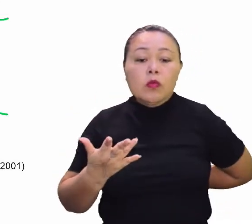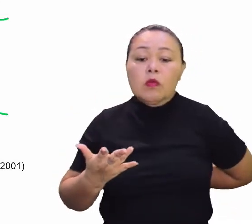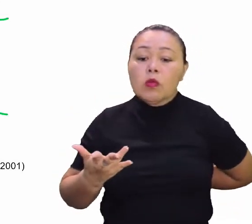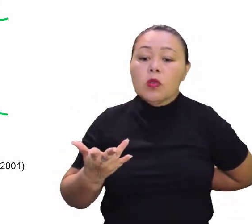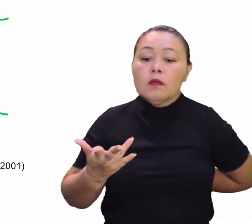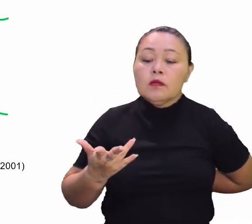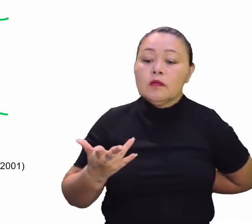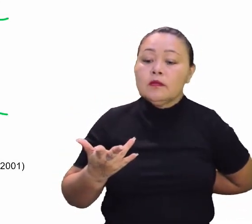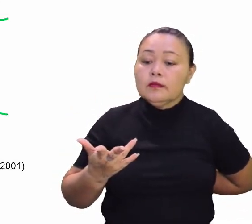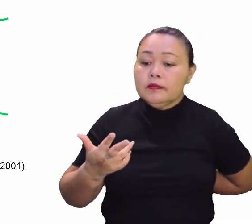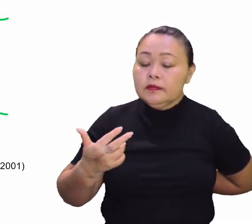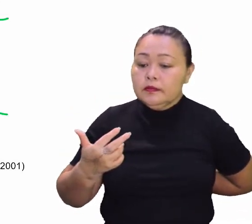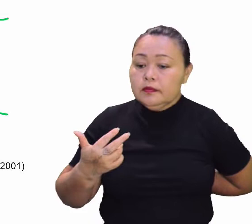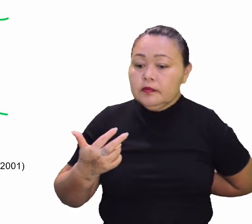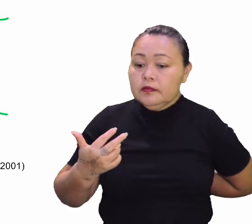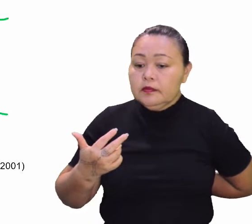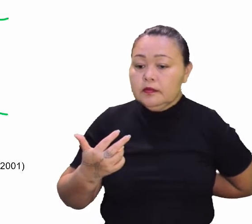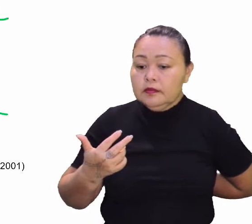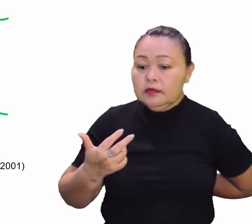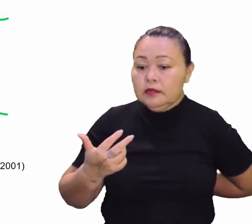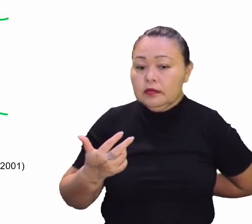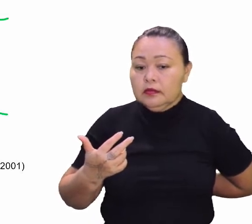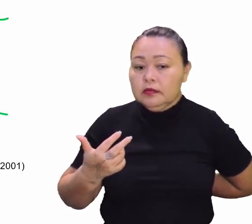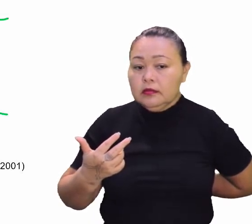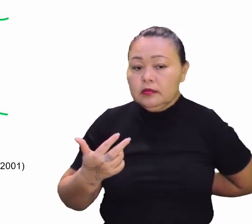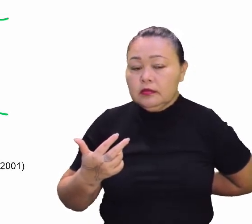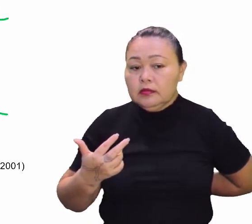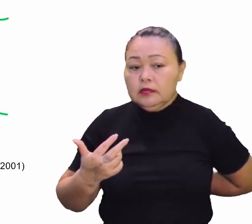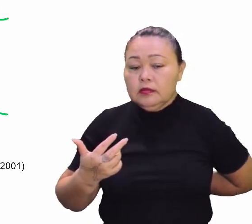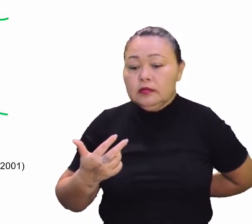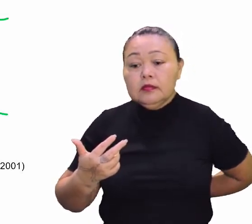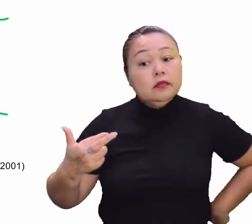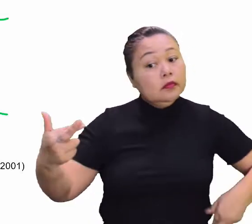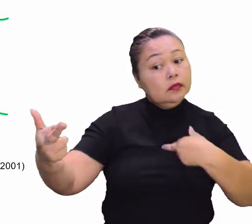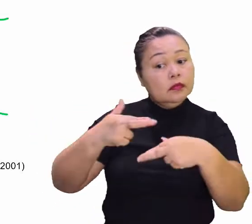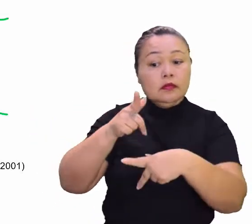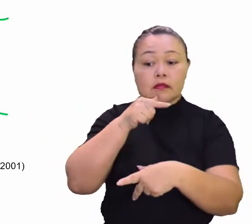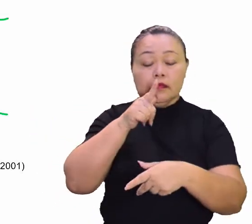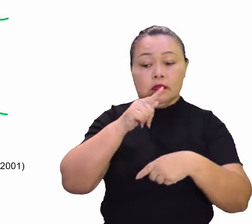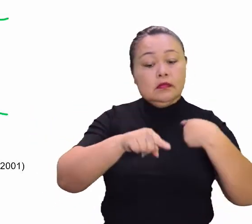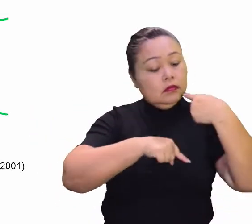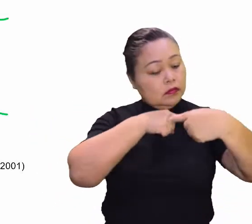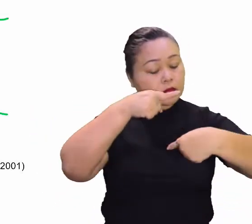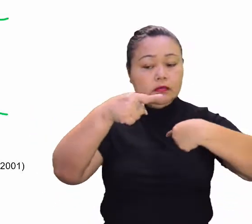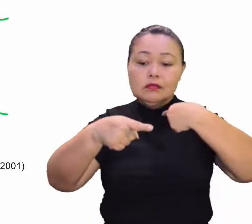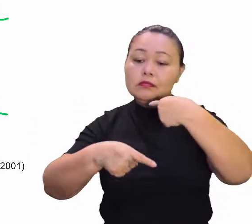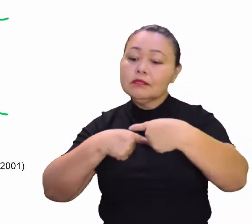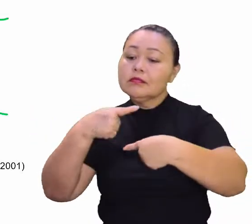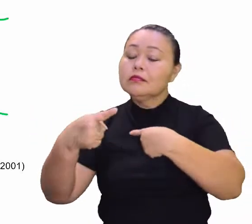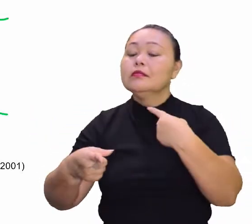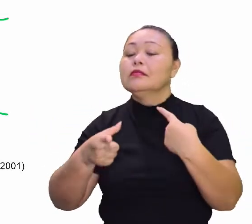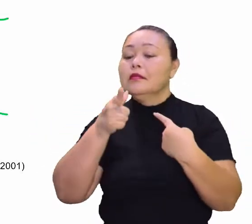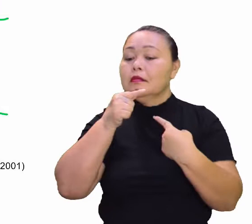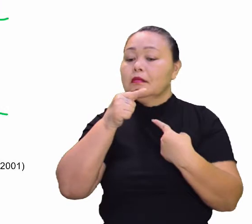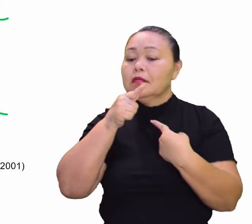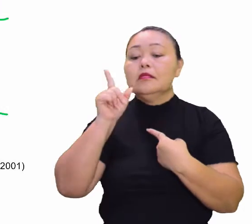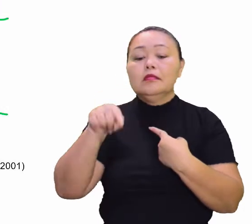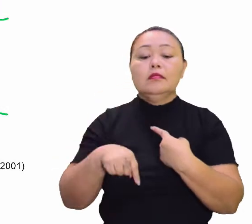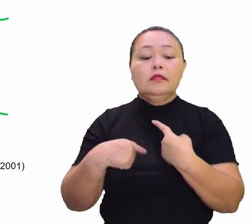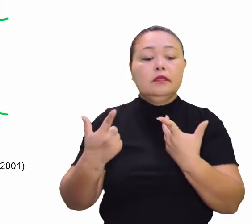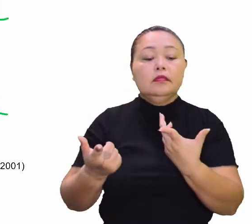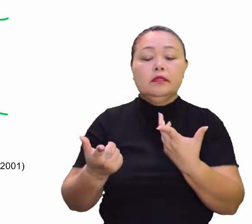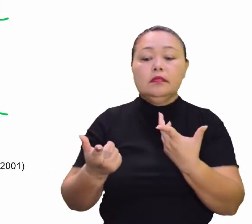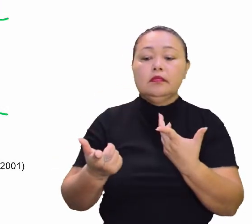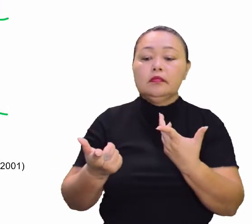os recursos hídricos, eles fazem parte deste ciclo hídrico. Muito bem. Não é isso,